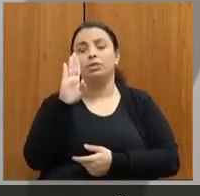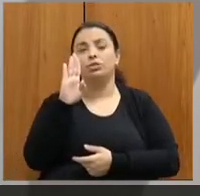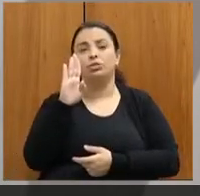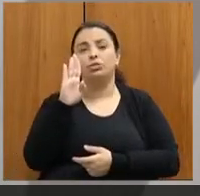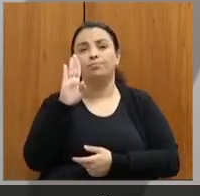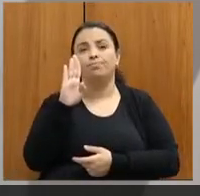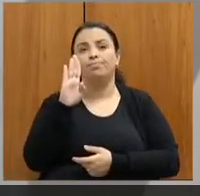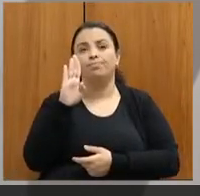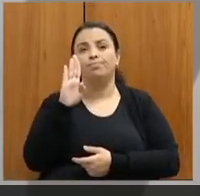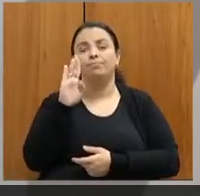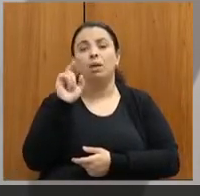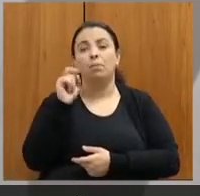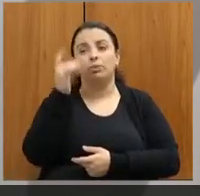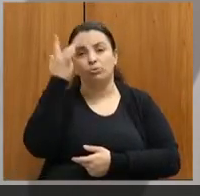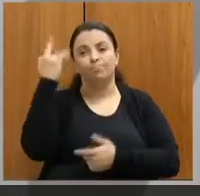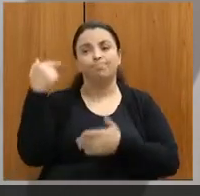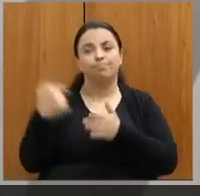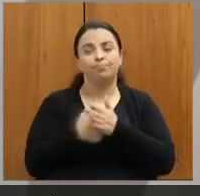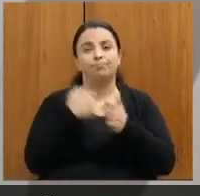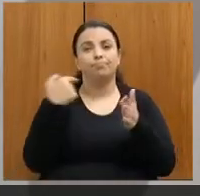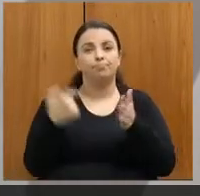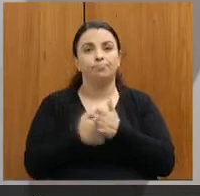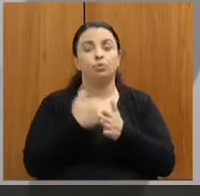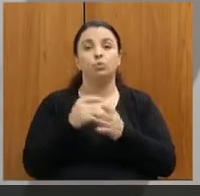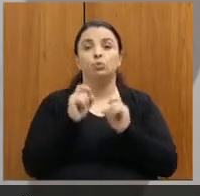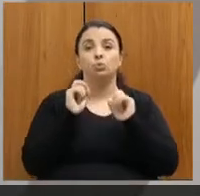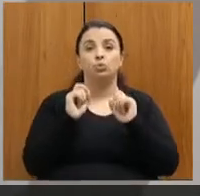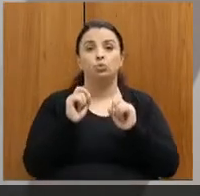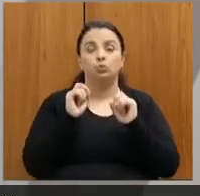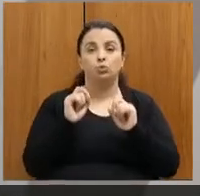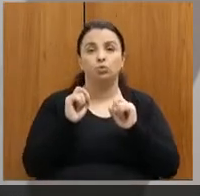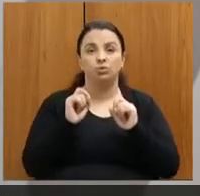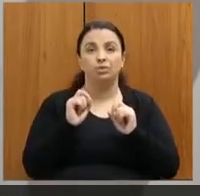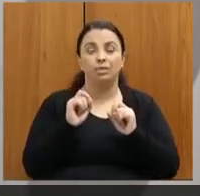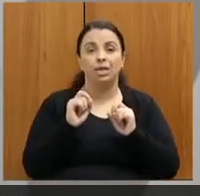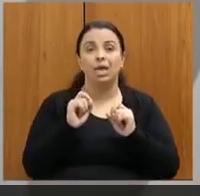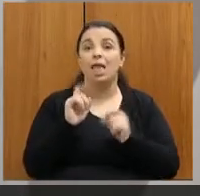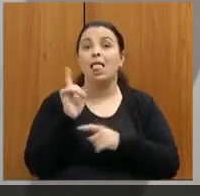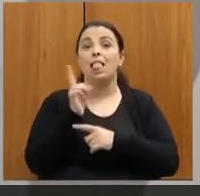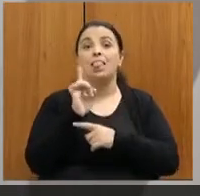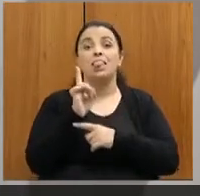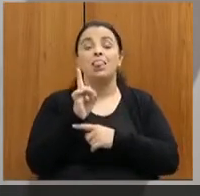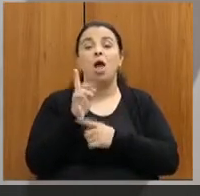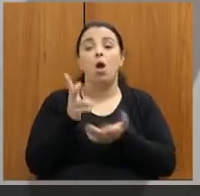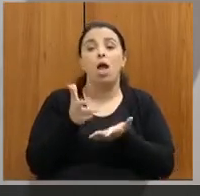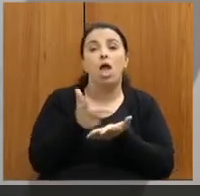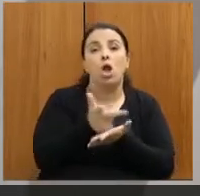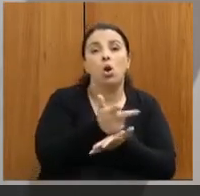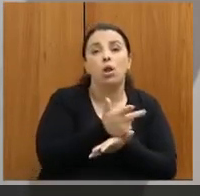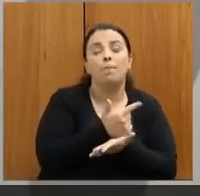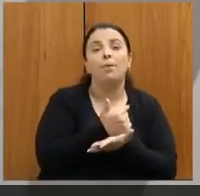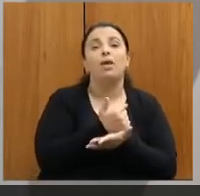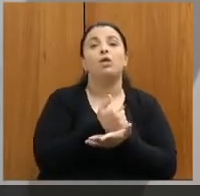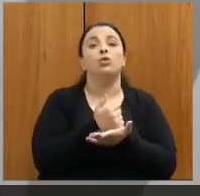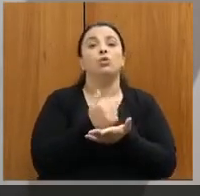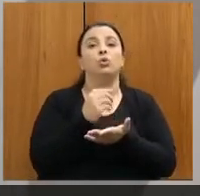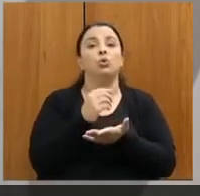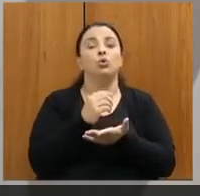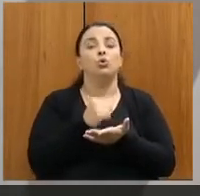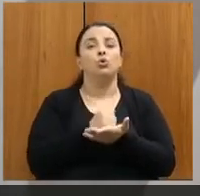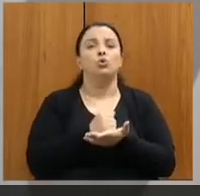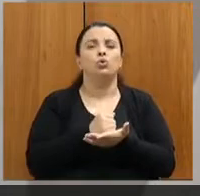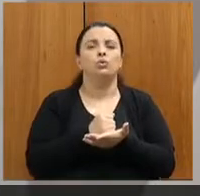ponto muito importante que foi o não recolhimento dos consignados dos empréstimos dos funcionários